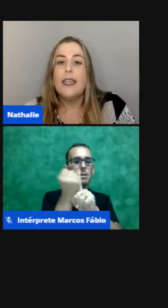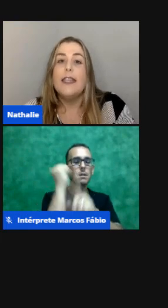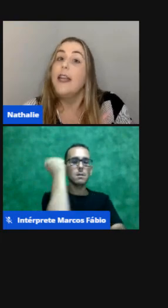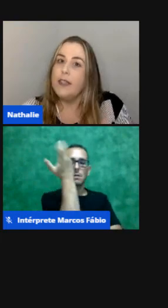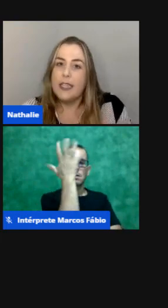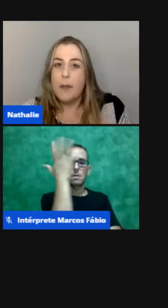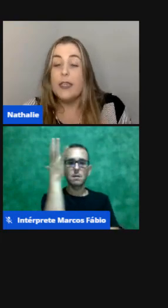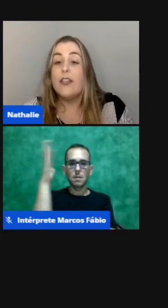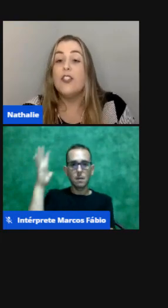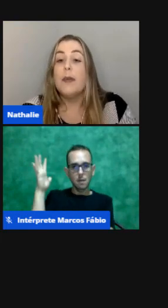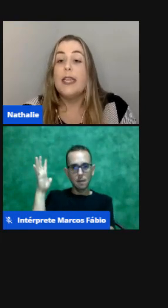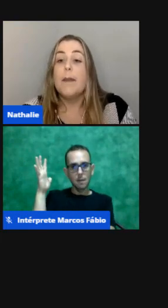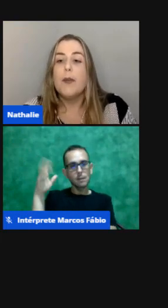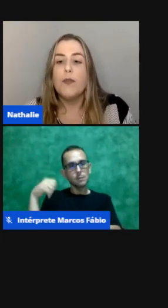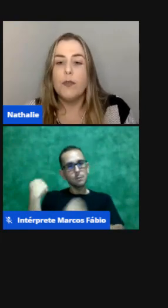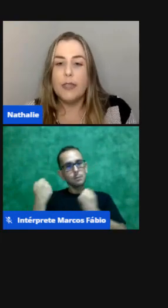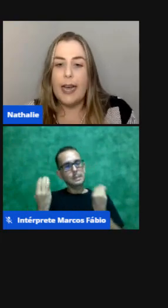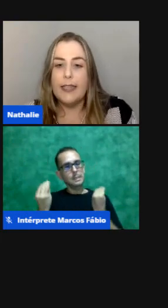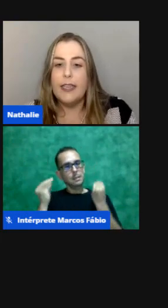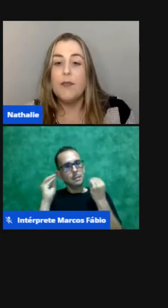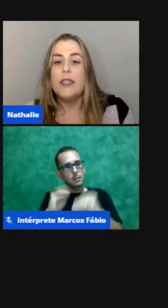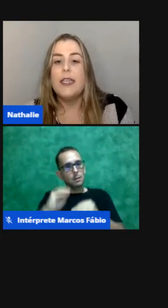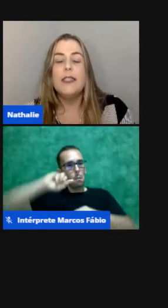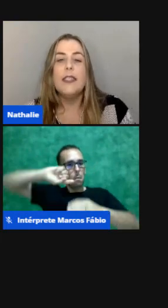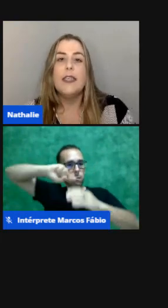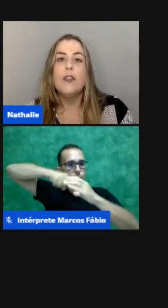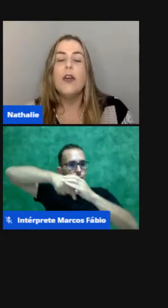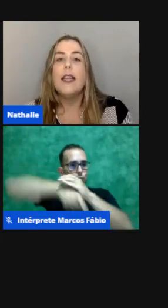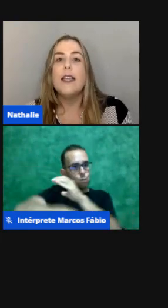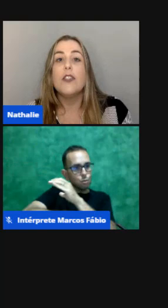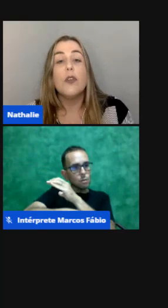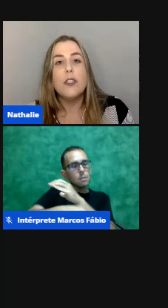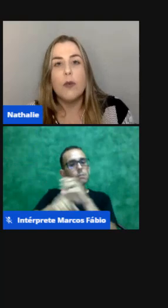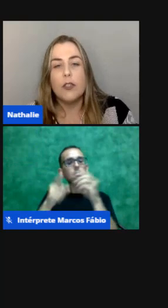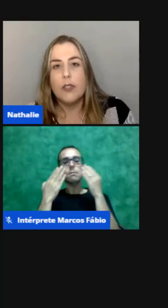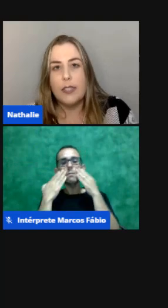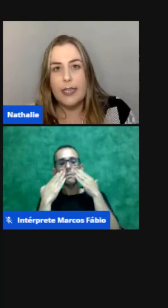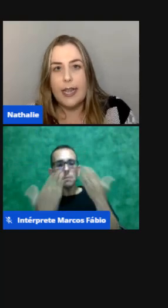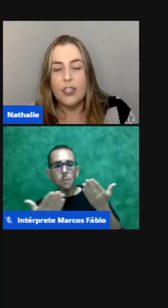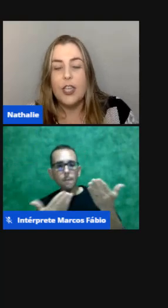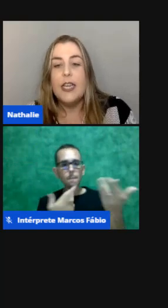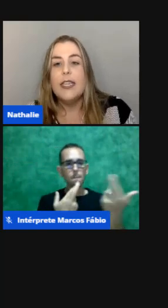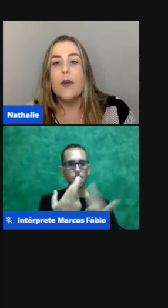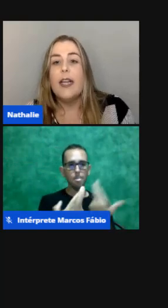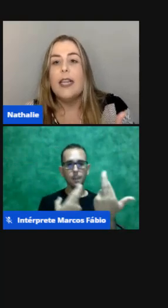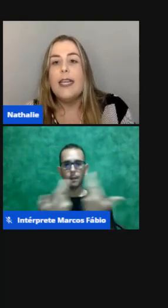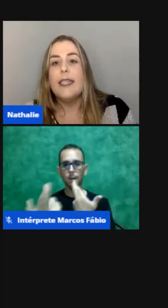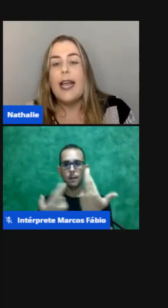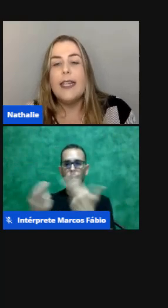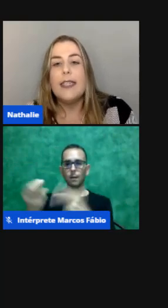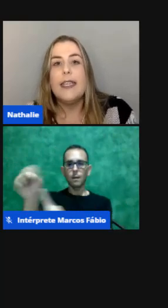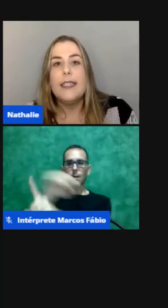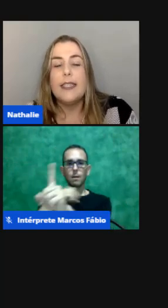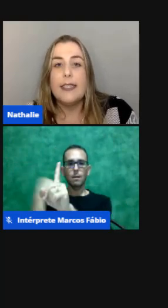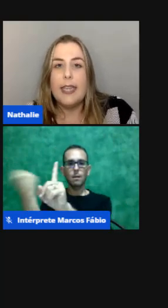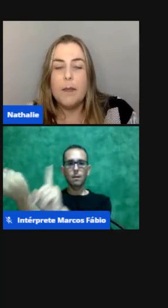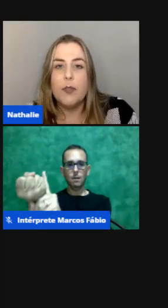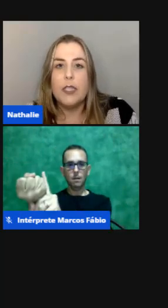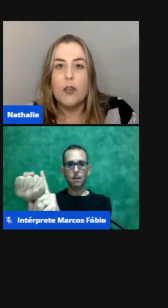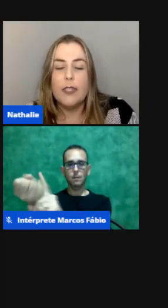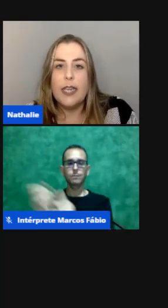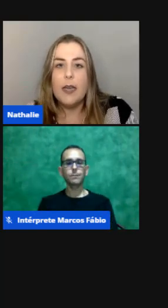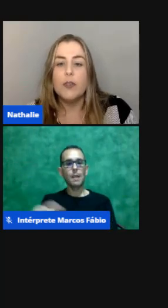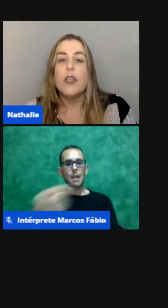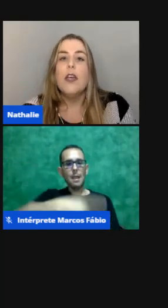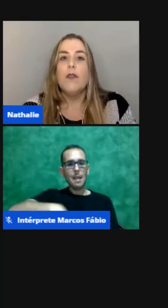eles devem ser abordados de maneira aprofundada, evidenciando relações com a sociedade. Então, além desses exemplos